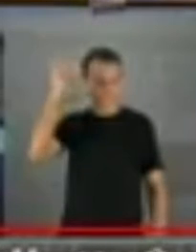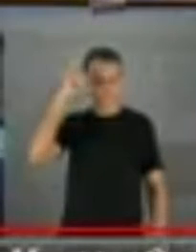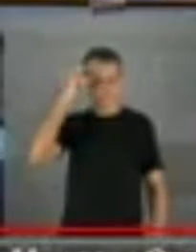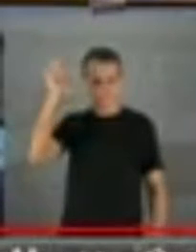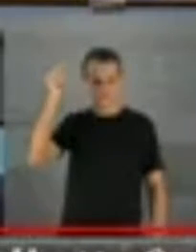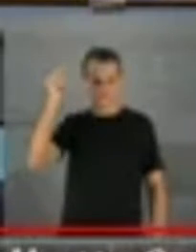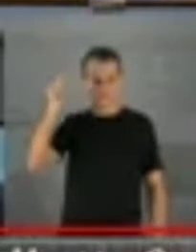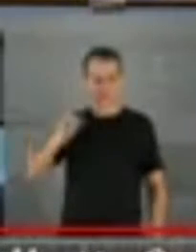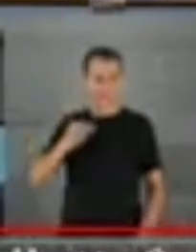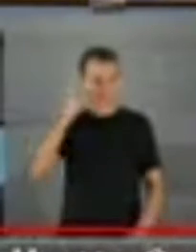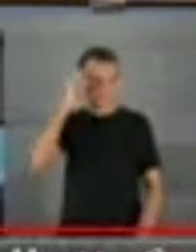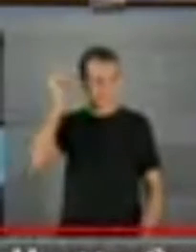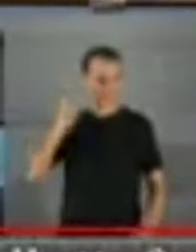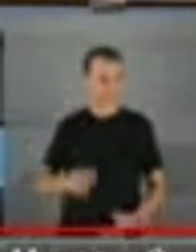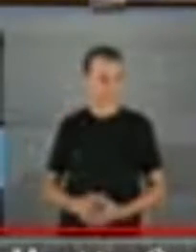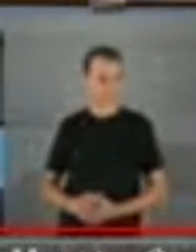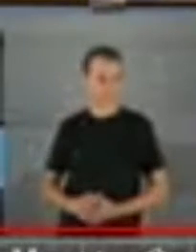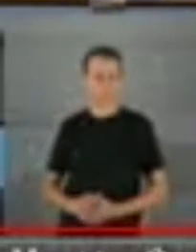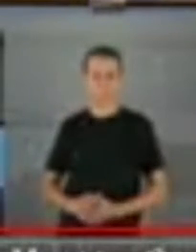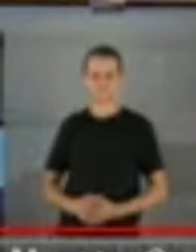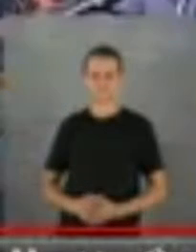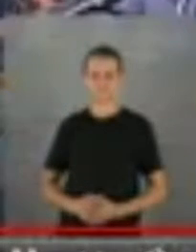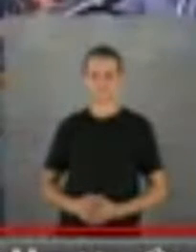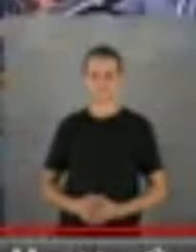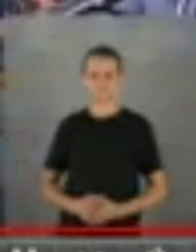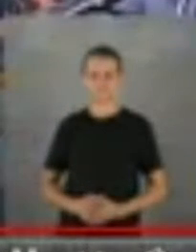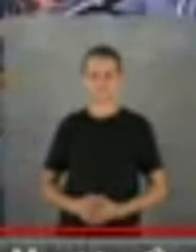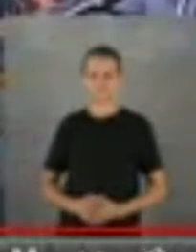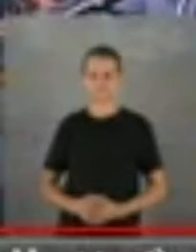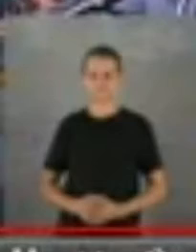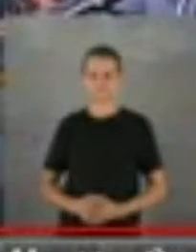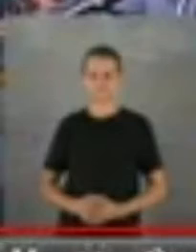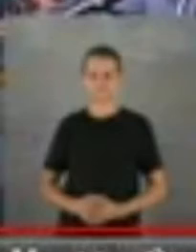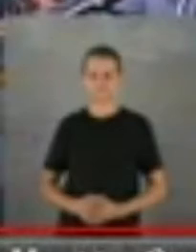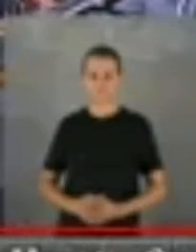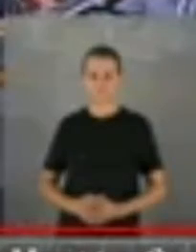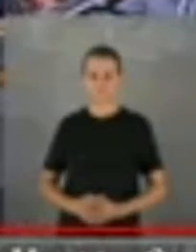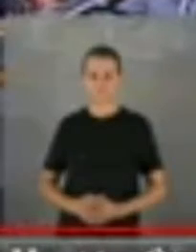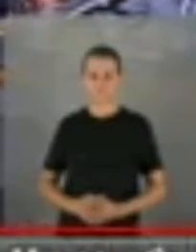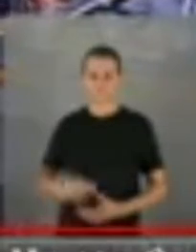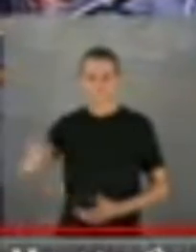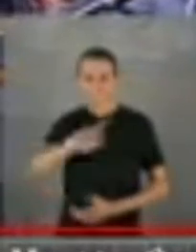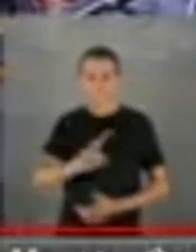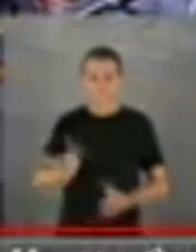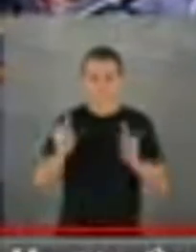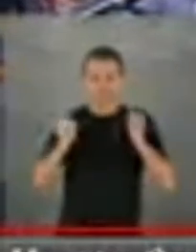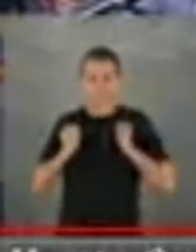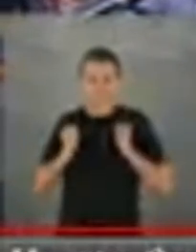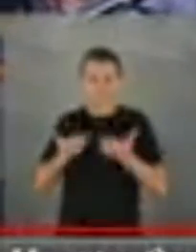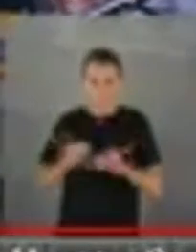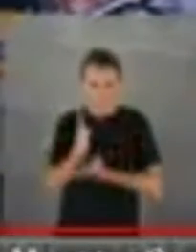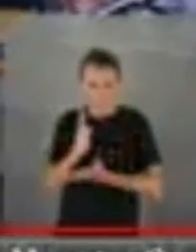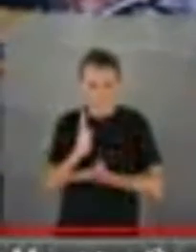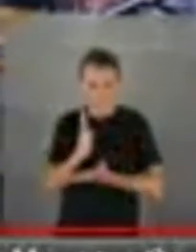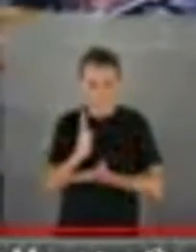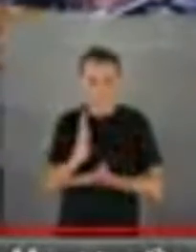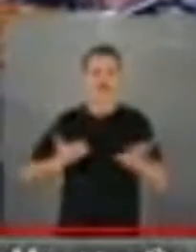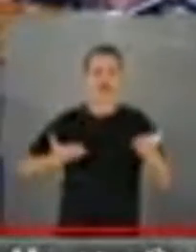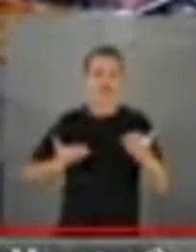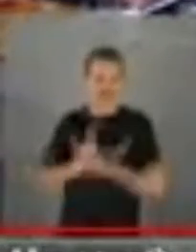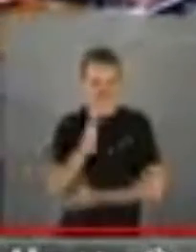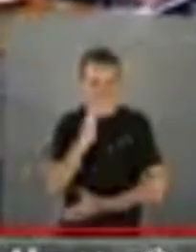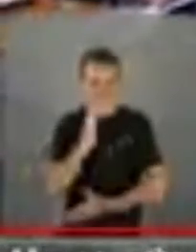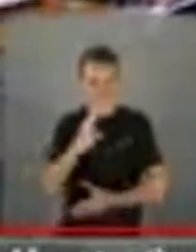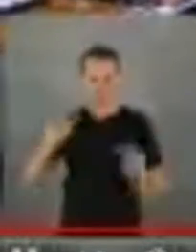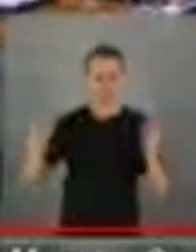do senador Alessandro Vieira e do senador Randolph. Os senadores que aprovam permanecem como estão. Aprovado com o